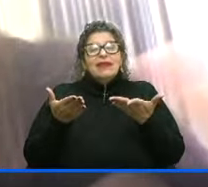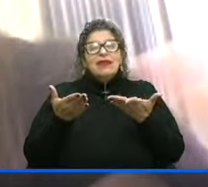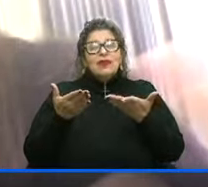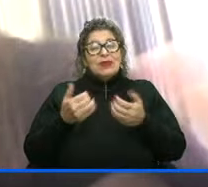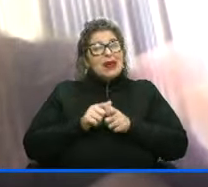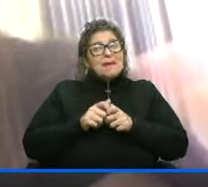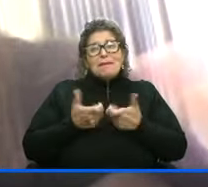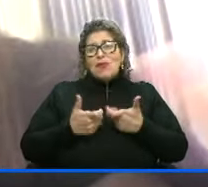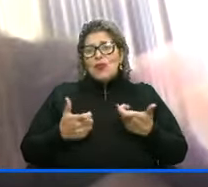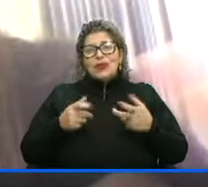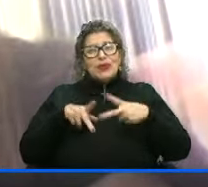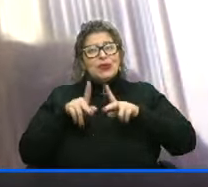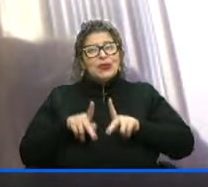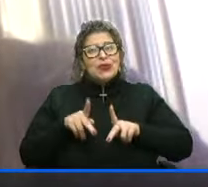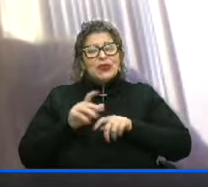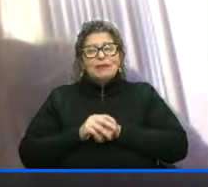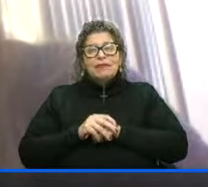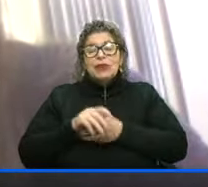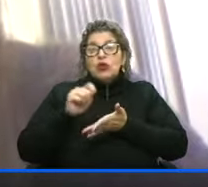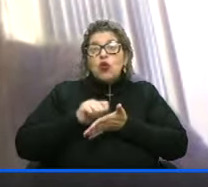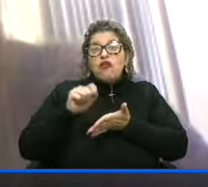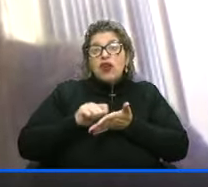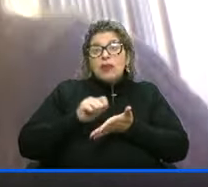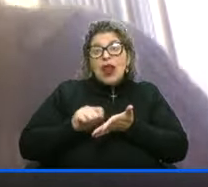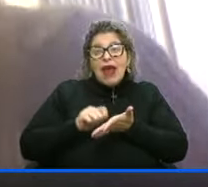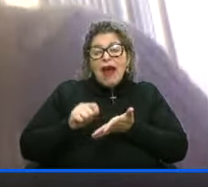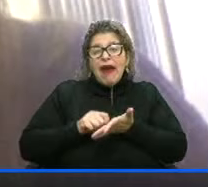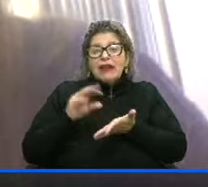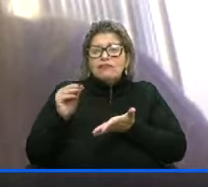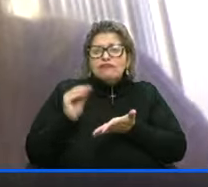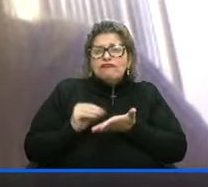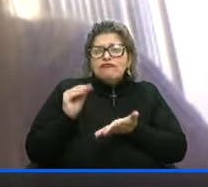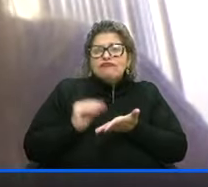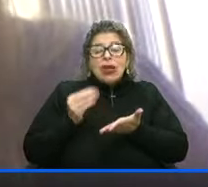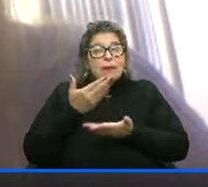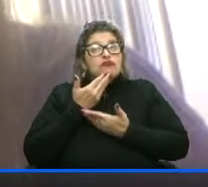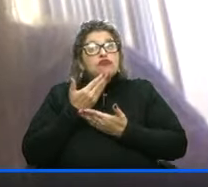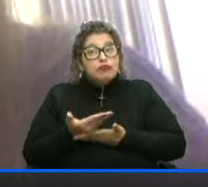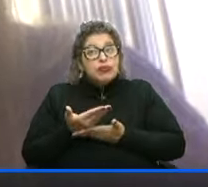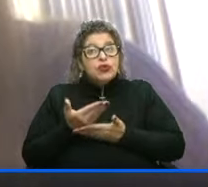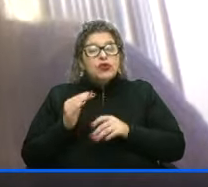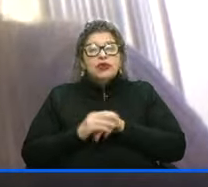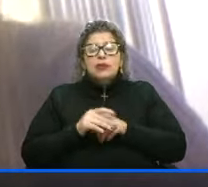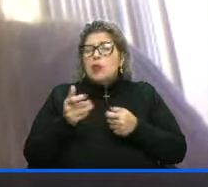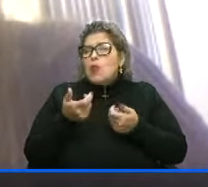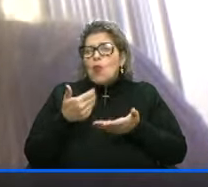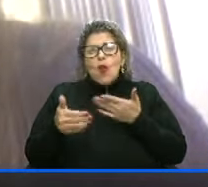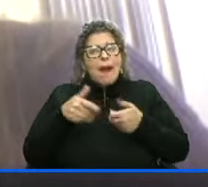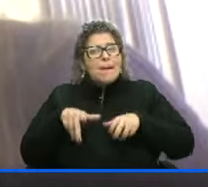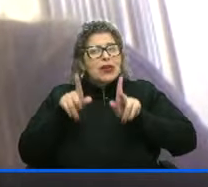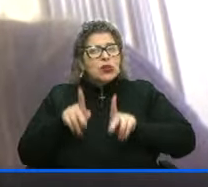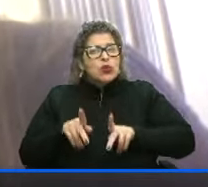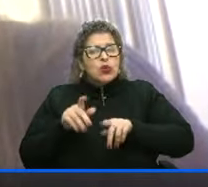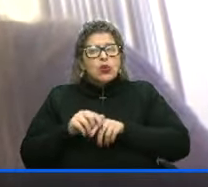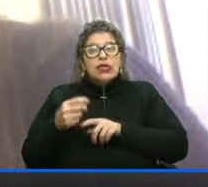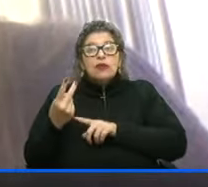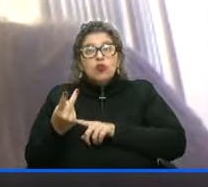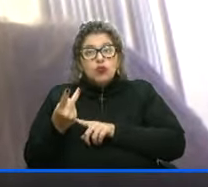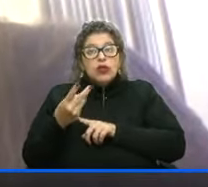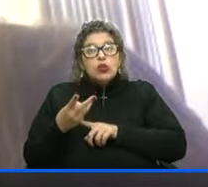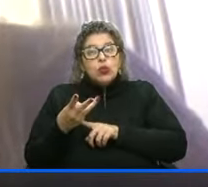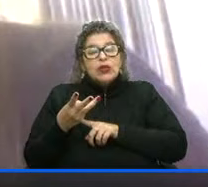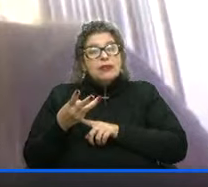grande. Então, a gente criou um formulário onde qualquer pessoa pode solicitar, e a gente tem duas ou três pessoas lá embaixo